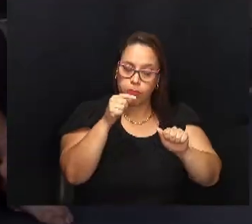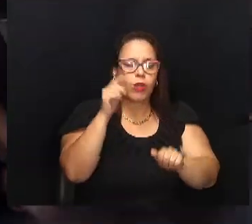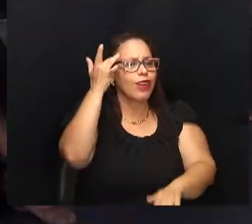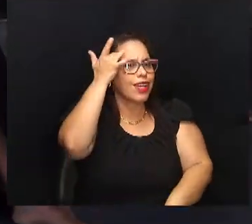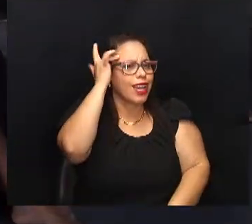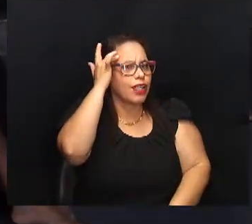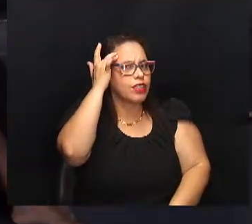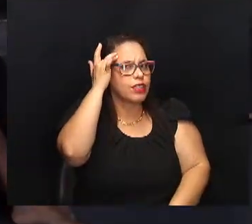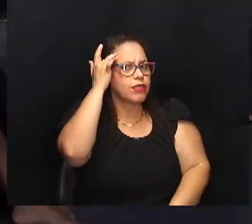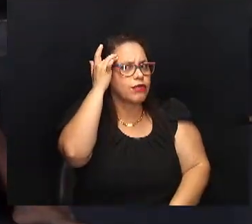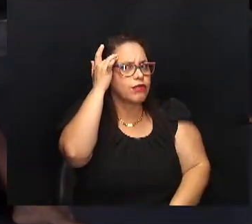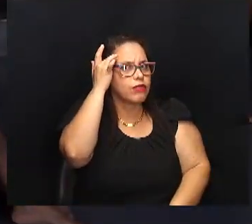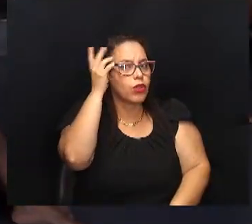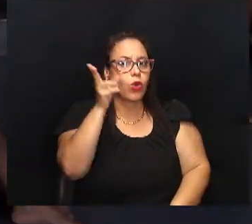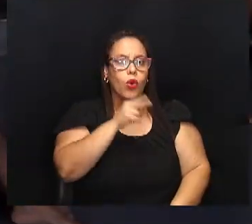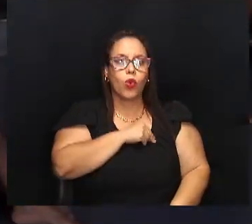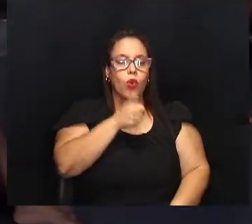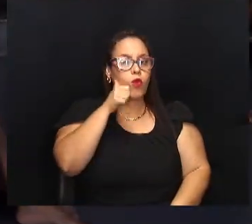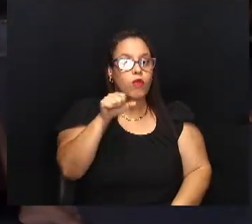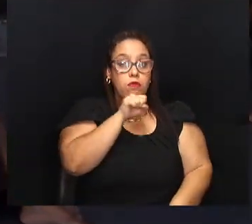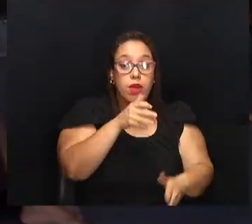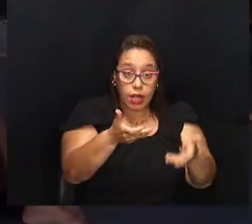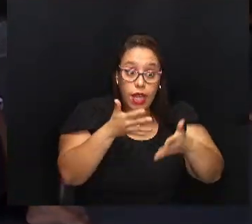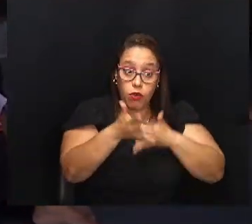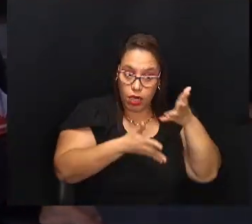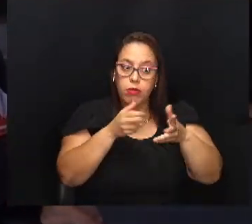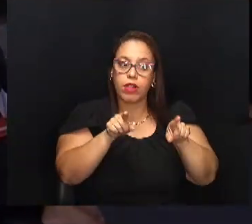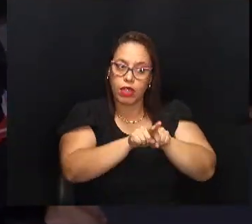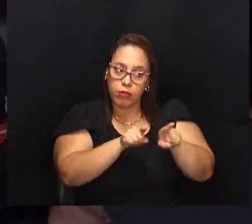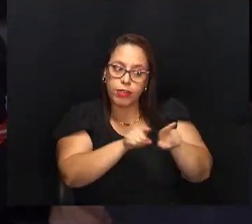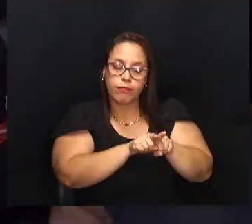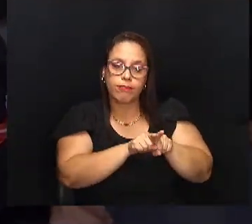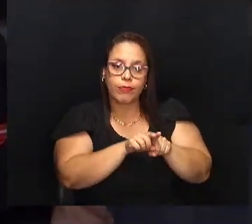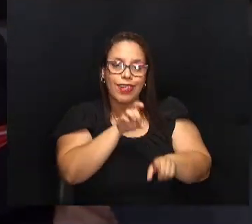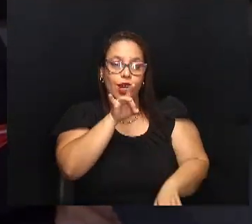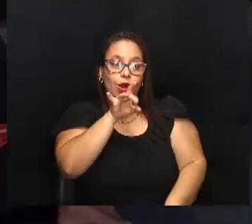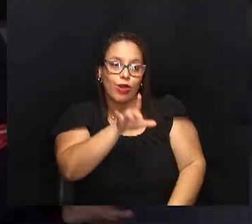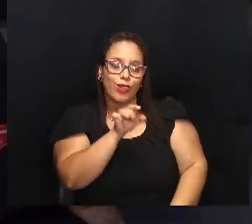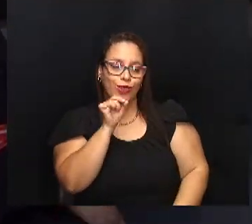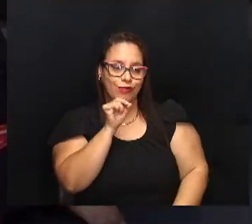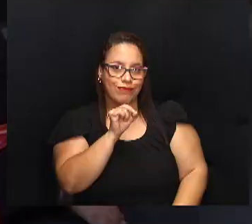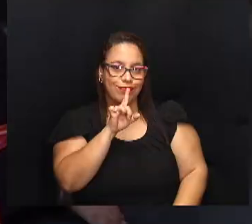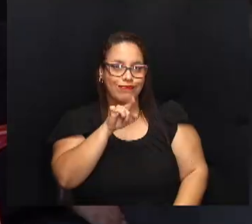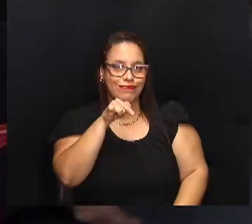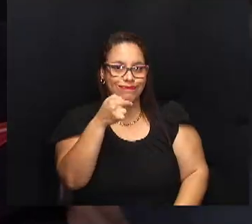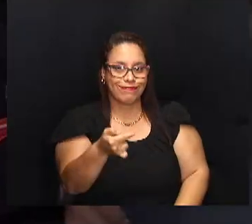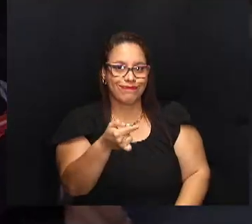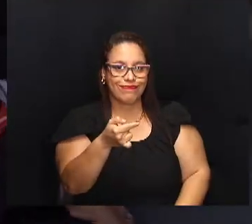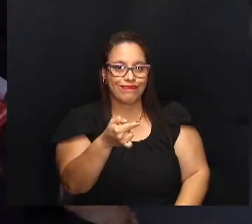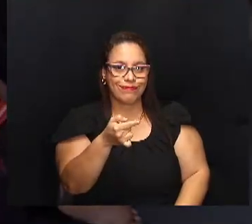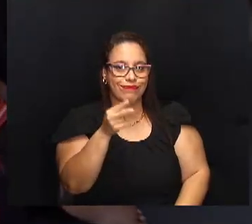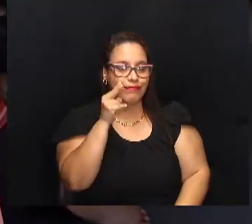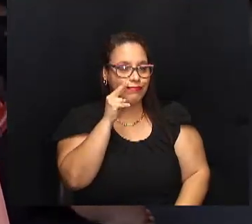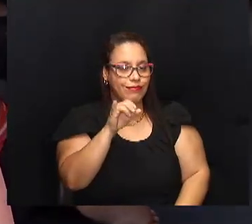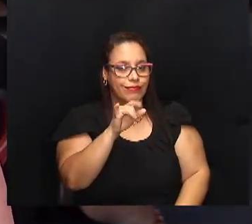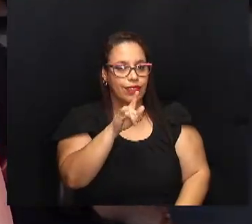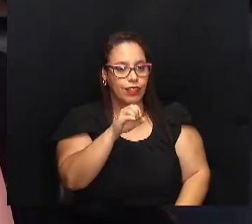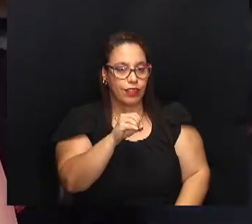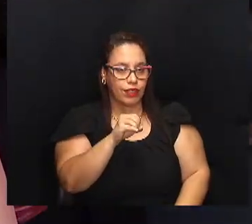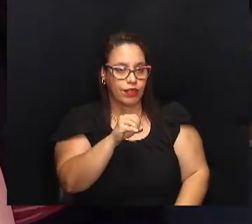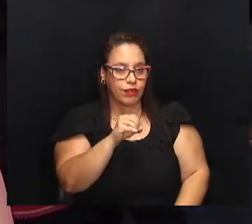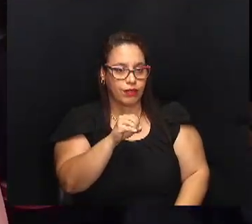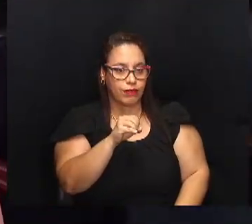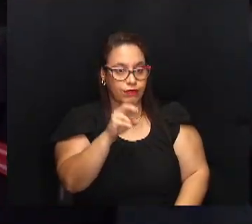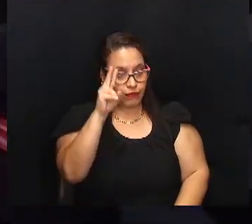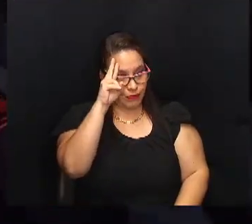acha? E ele, nossa, mãe, também quero fazer Libras. Só que depois eu vi o Iago na